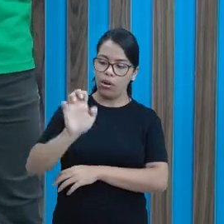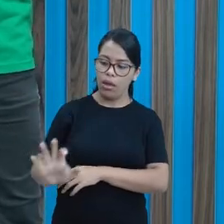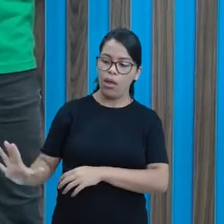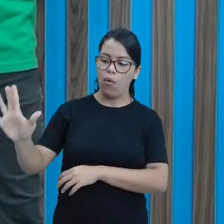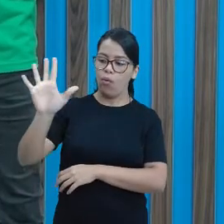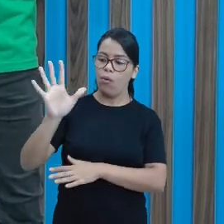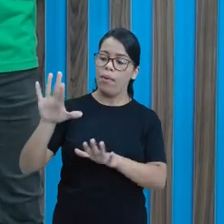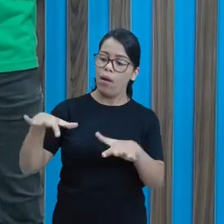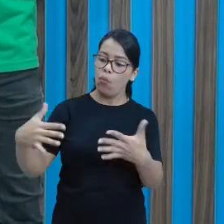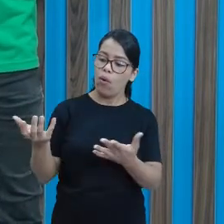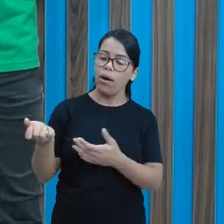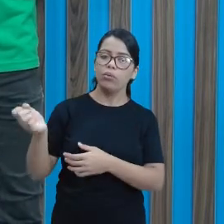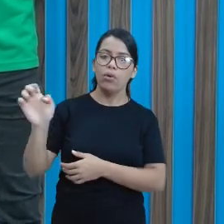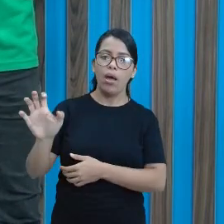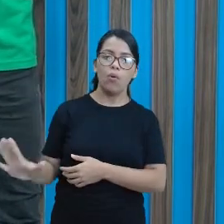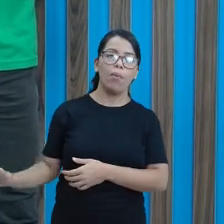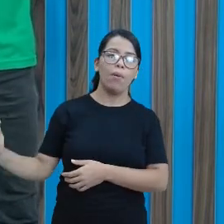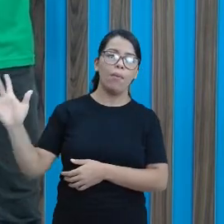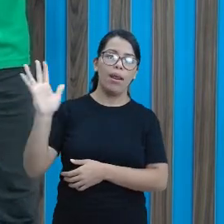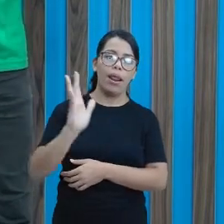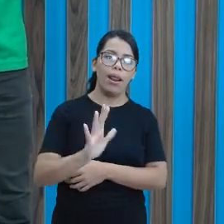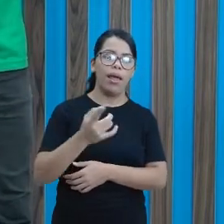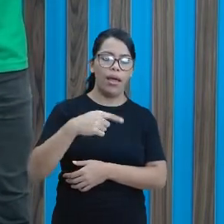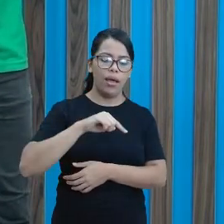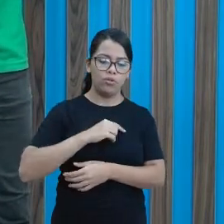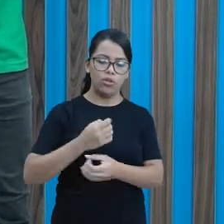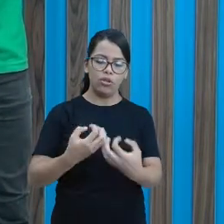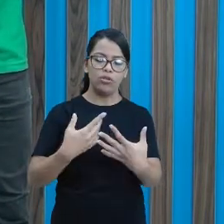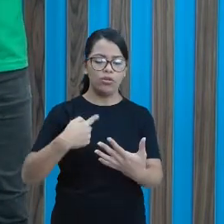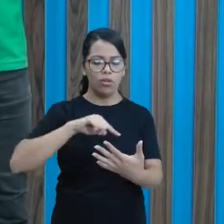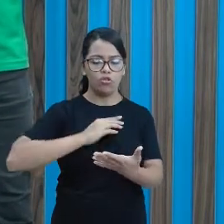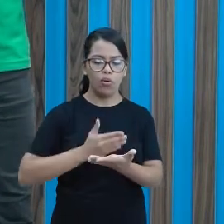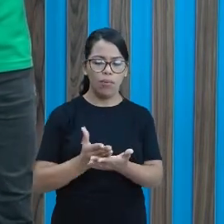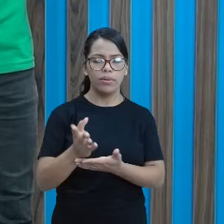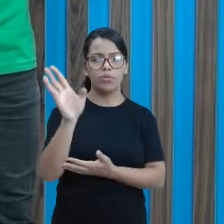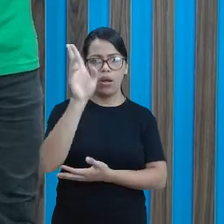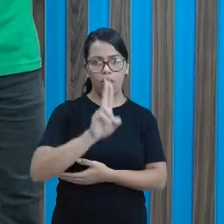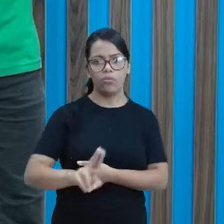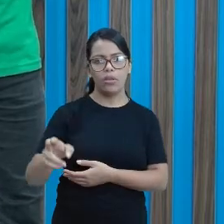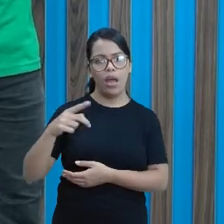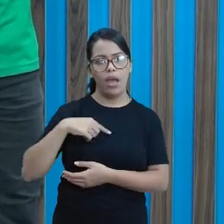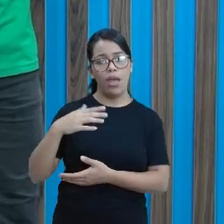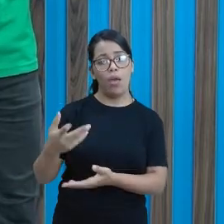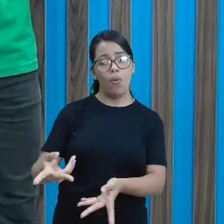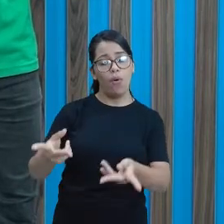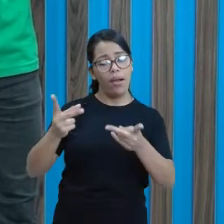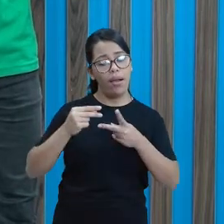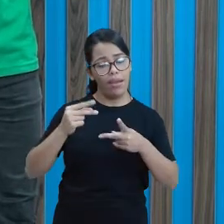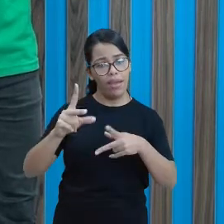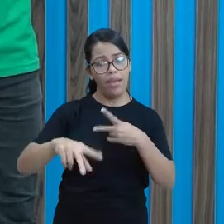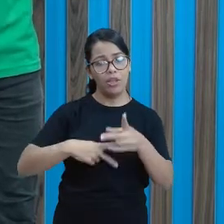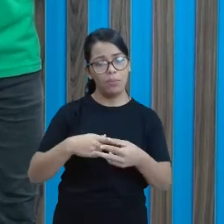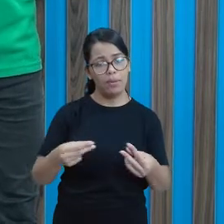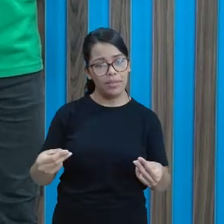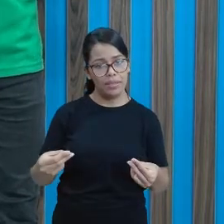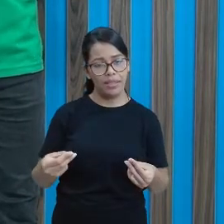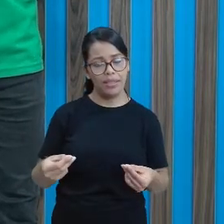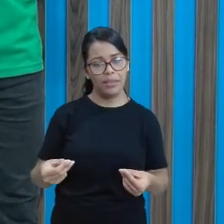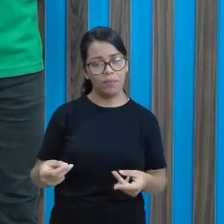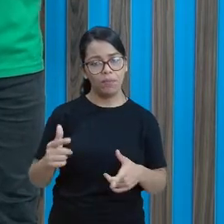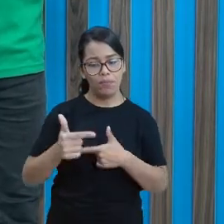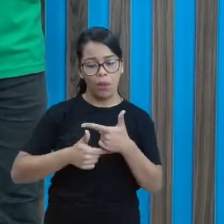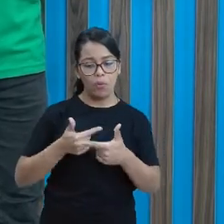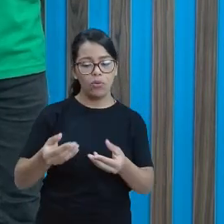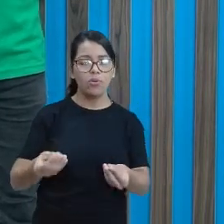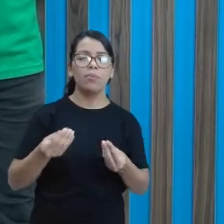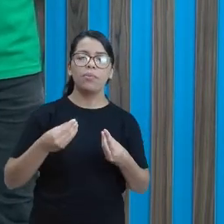nós começamos a usar aqui, tá? Lógico, isso aqui é um legítimo chapéu do Panamá, que não foi eu que comprei, eu ganhei de presente, né? Porque a produção me presenteou o